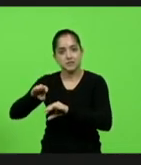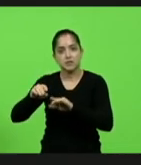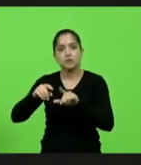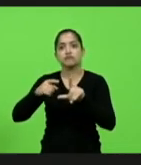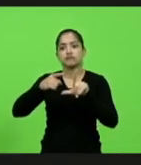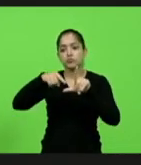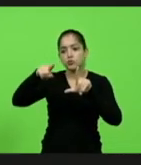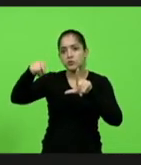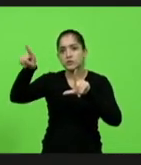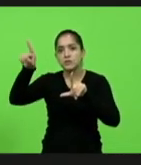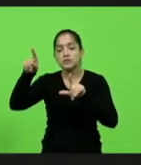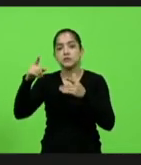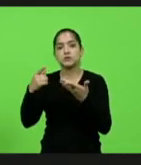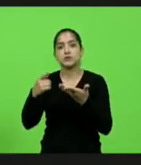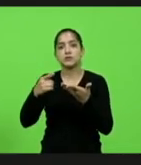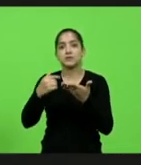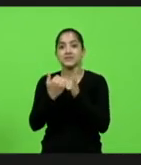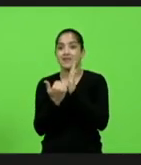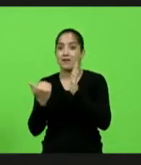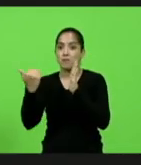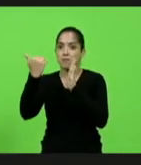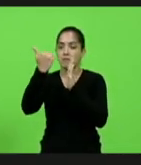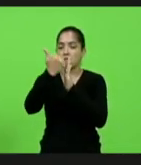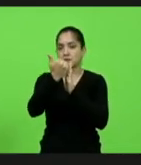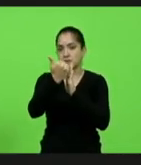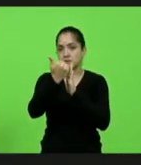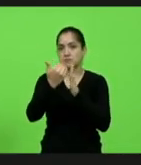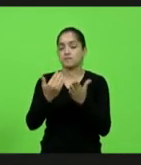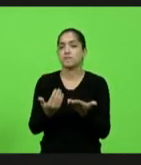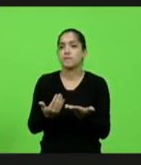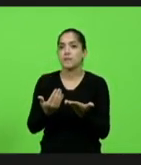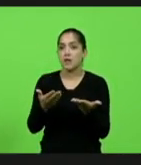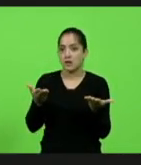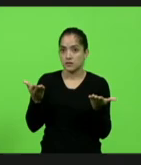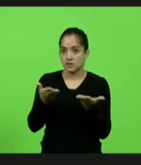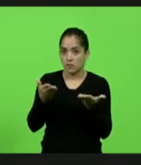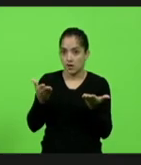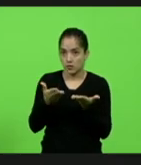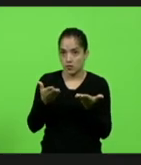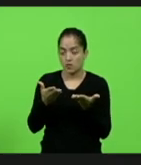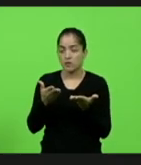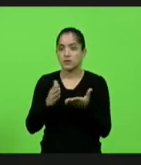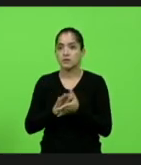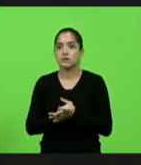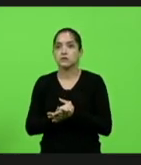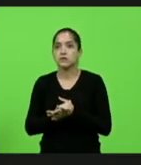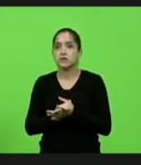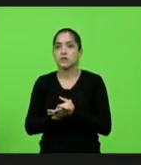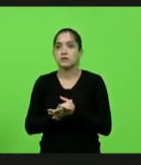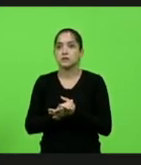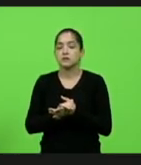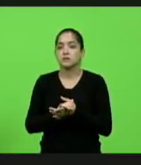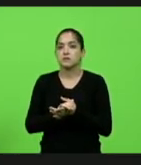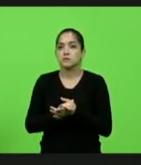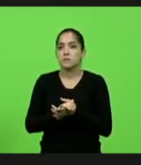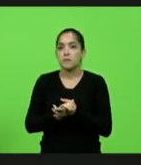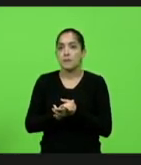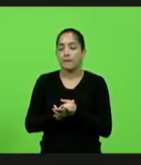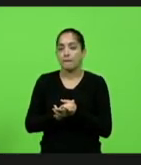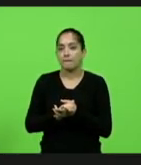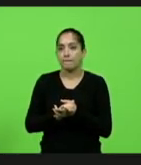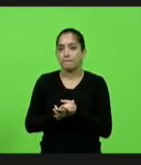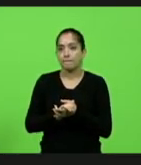são superiores, tá? Agora, entrando rapidamente na parte final da minha fala aqui sobre a questão jurídica, né?